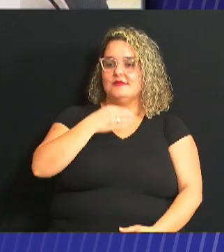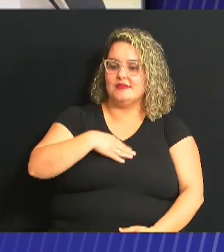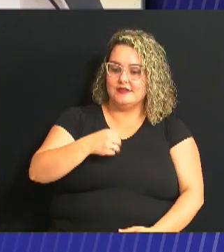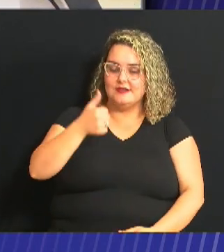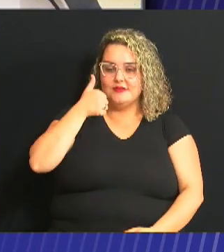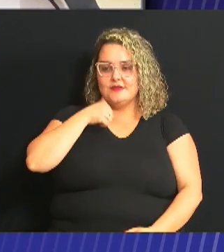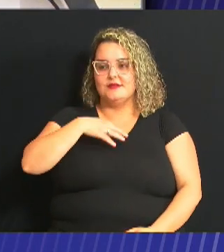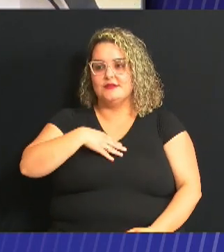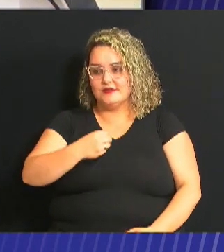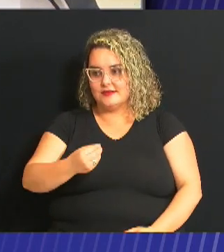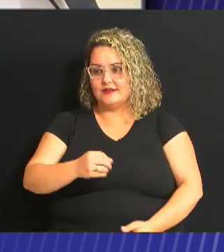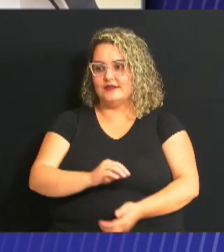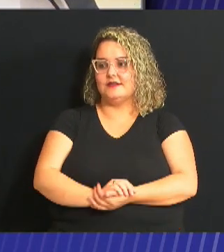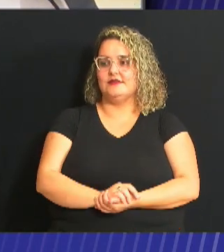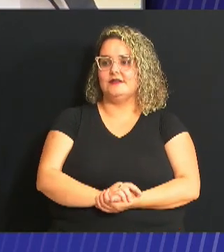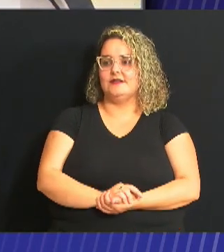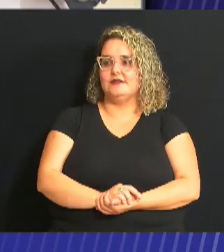e